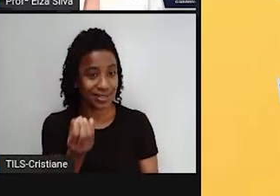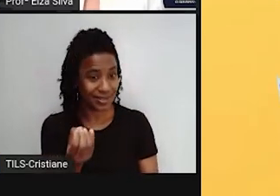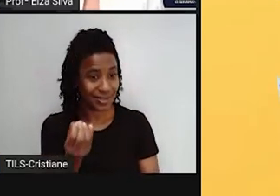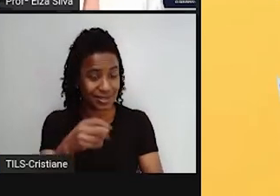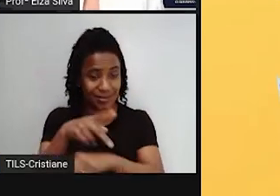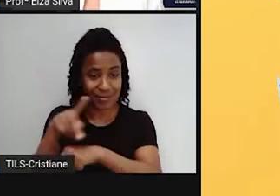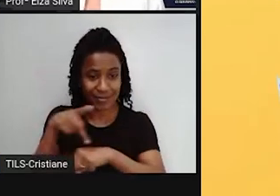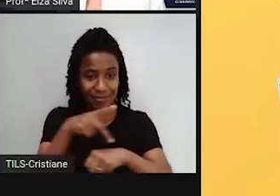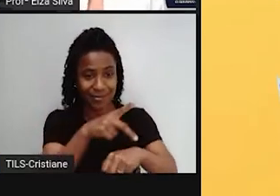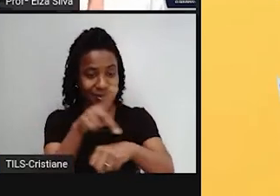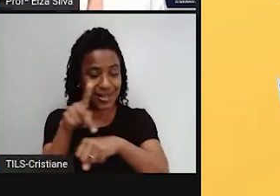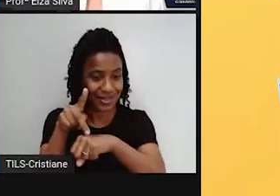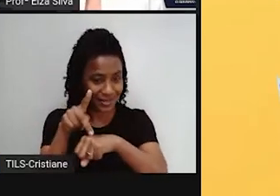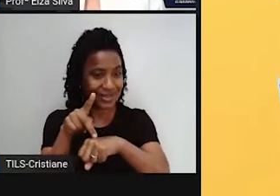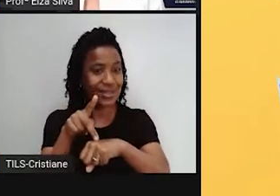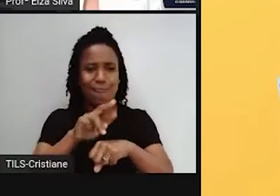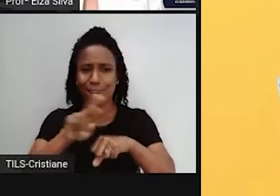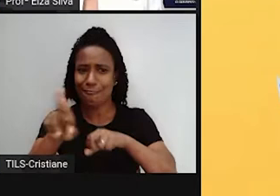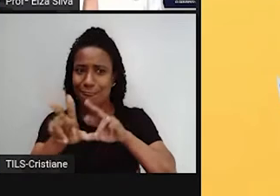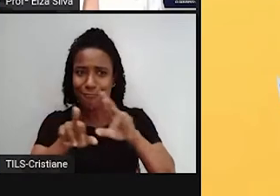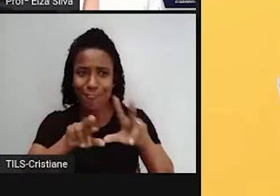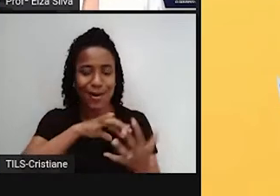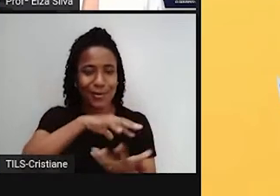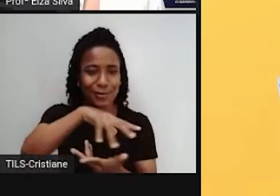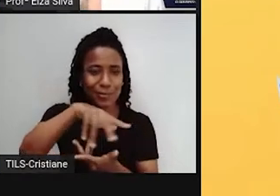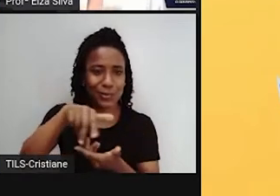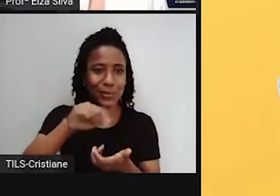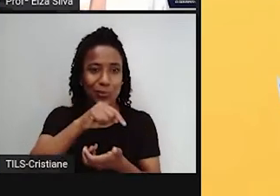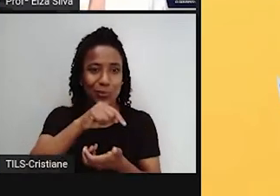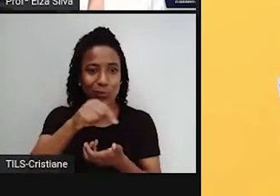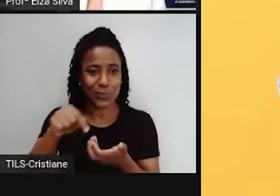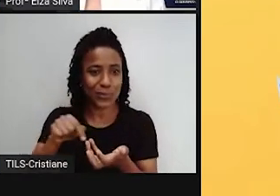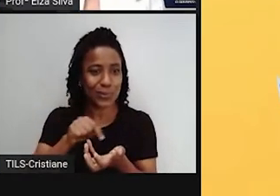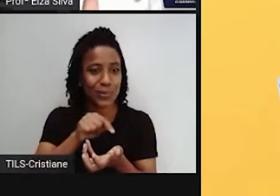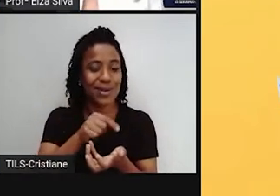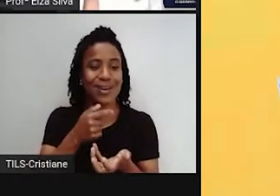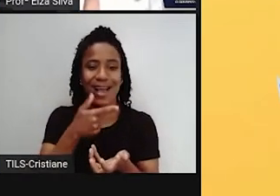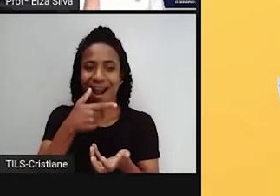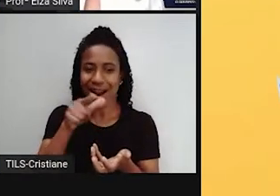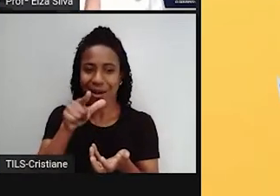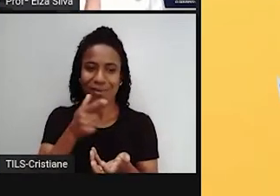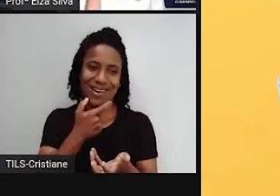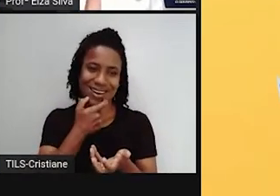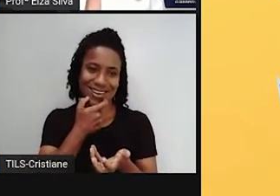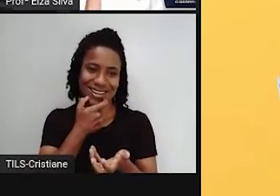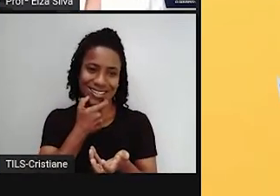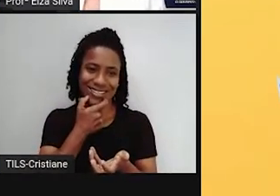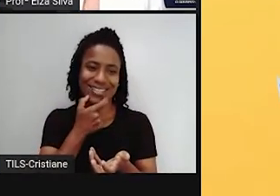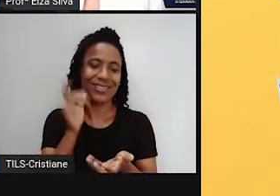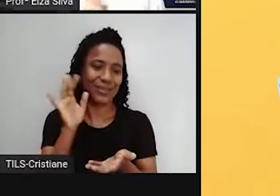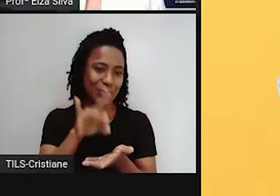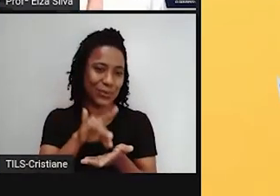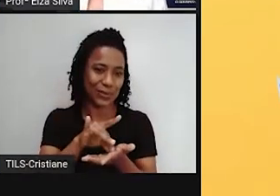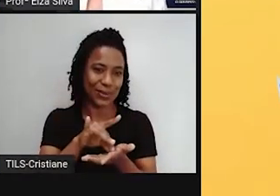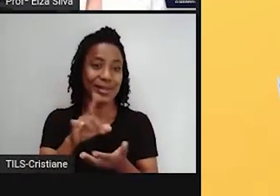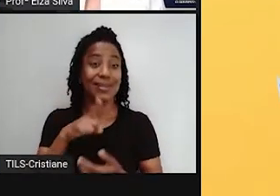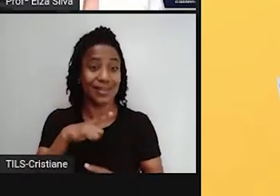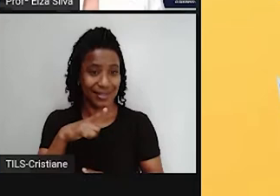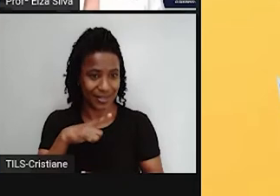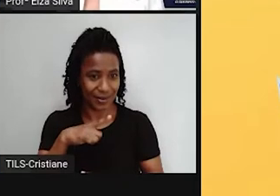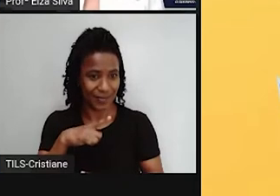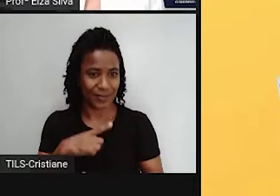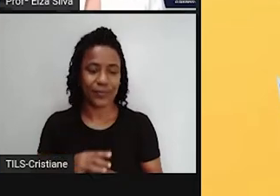países espalhados pelo mundo. E são esses que a gente vai conhecer logo mais. E a nossa